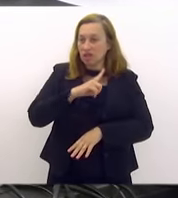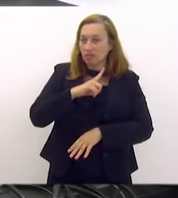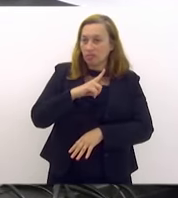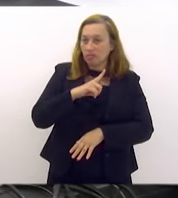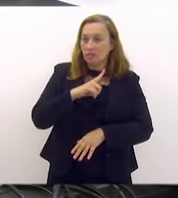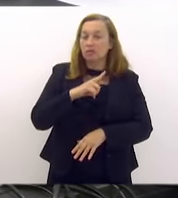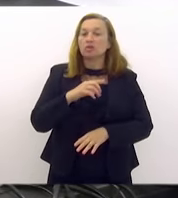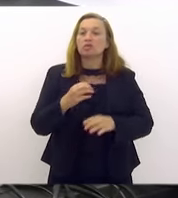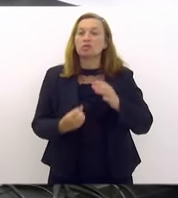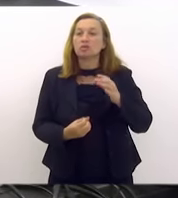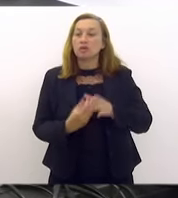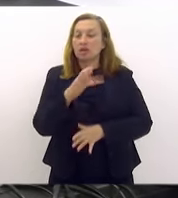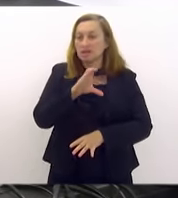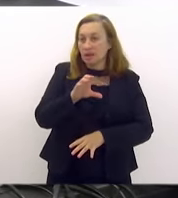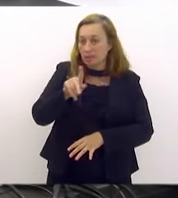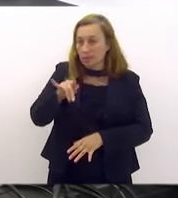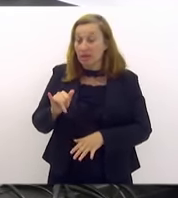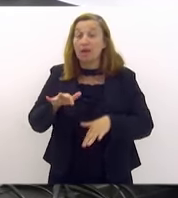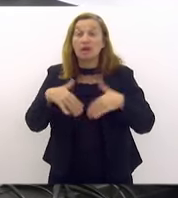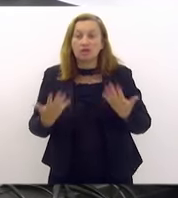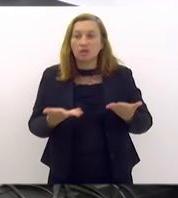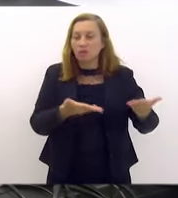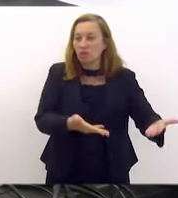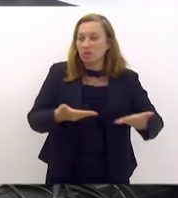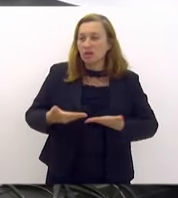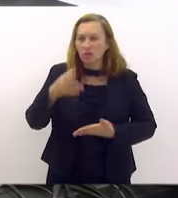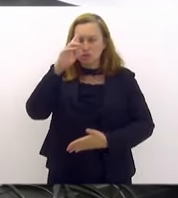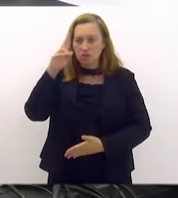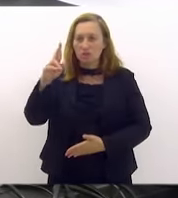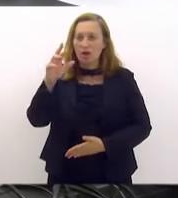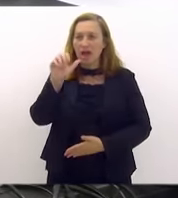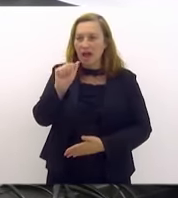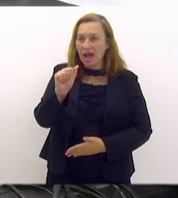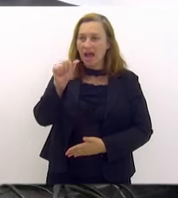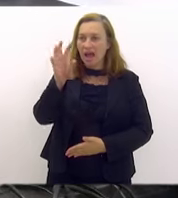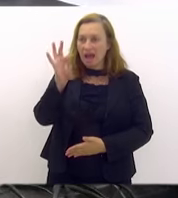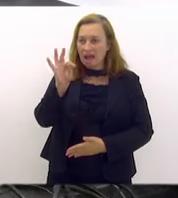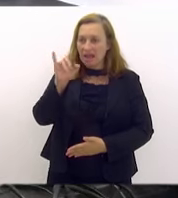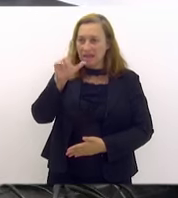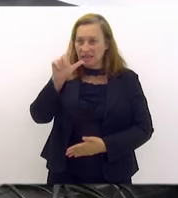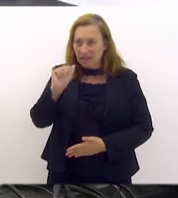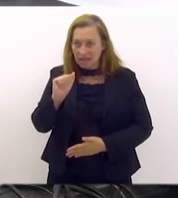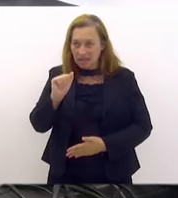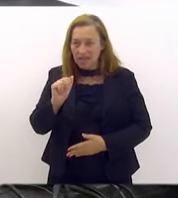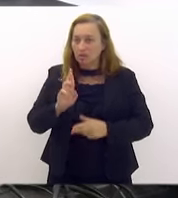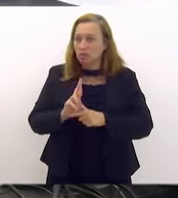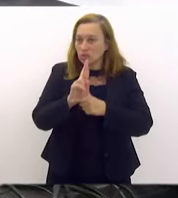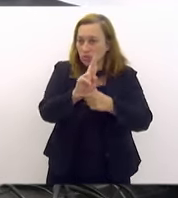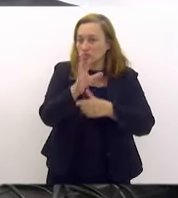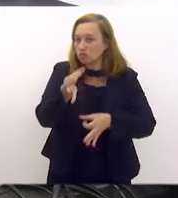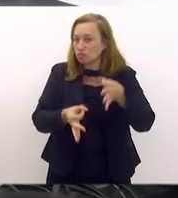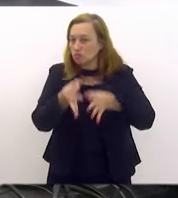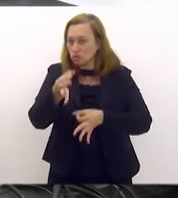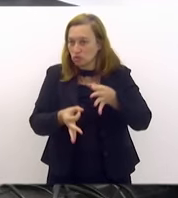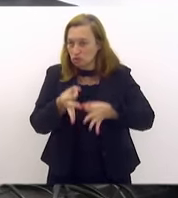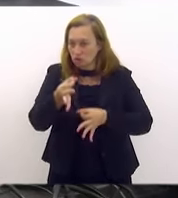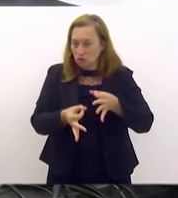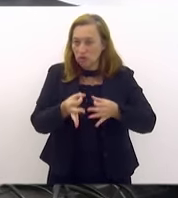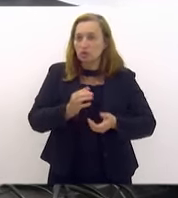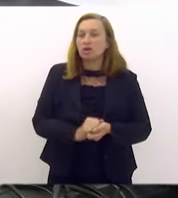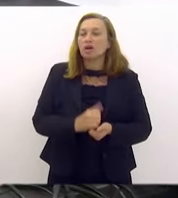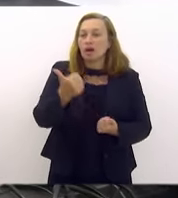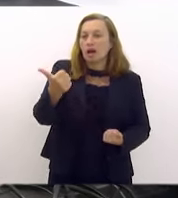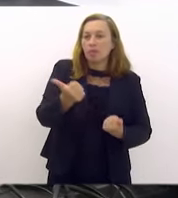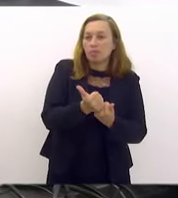uma CPI bom vou convidar o senhor Atila Pereira de Souza que é promotor de justiça criminal e coordenador do Centro de